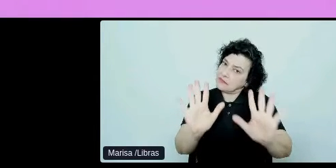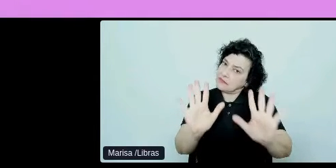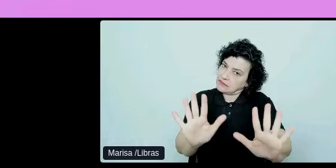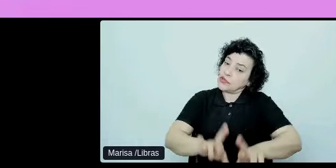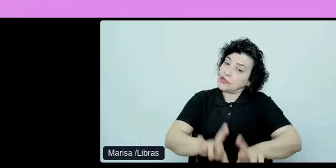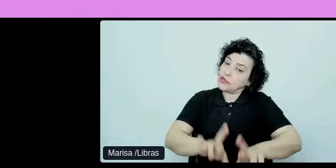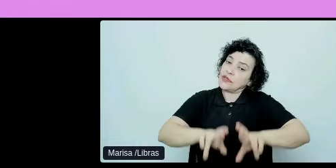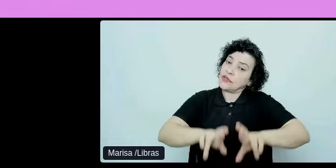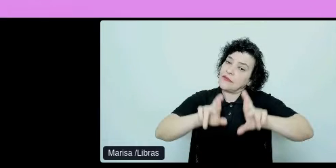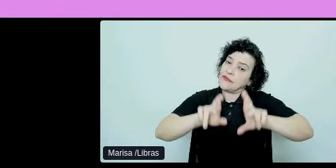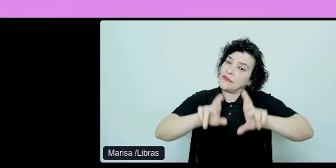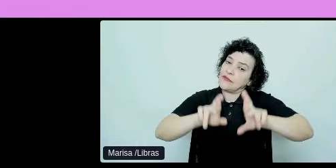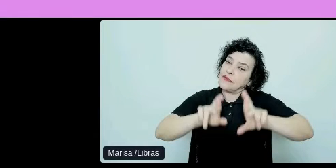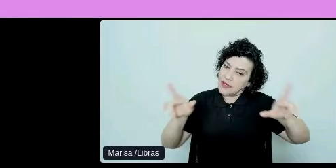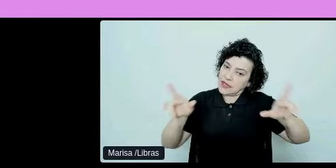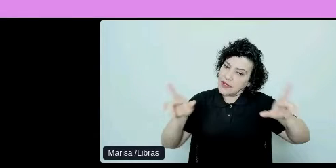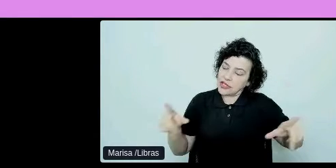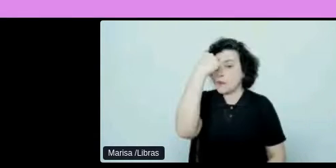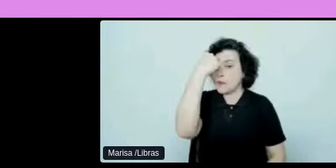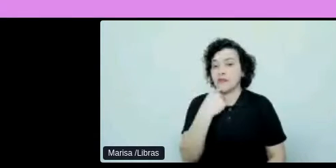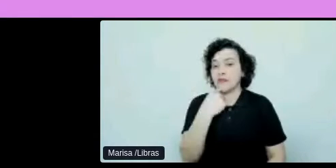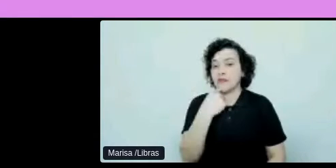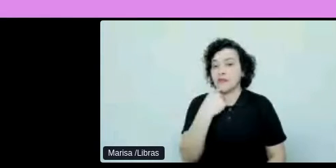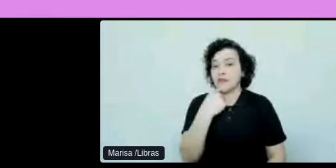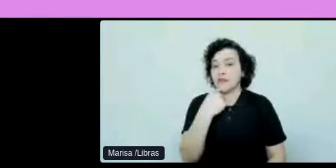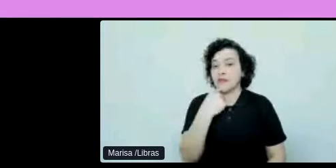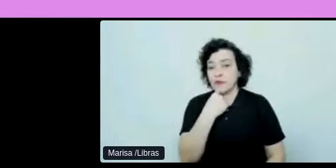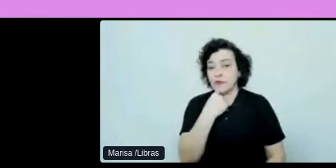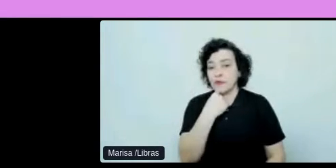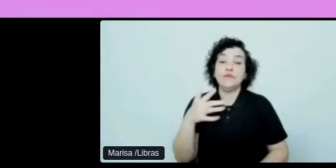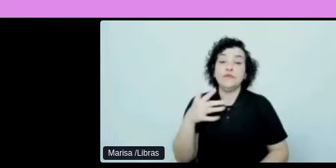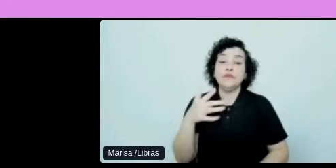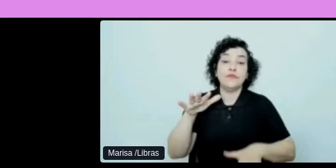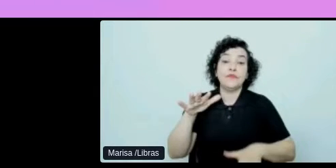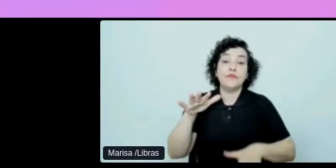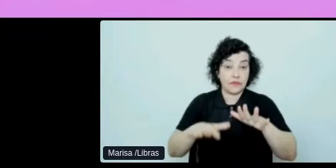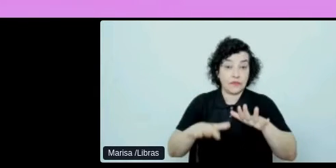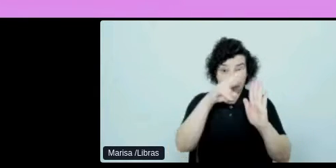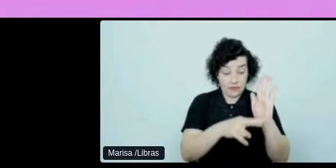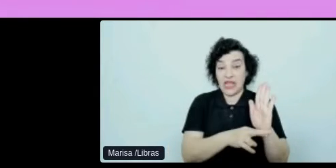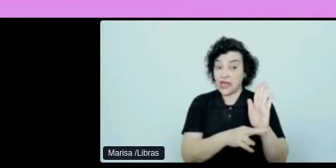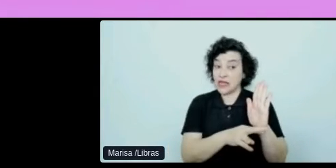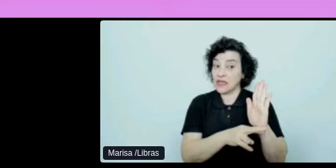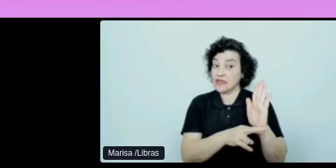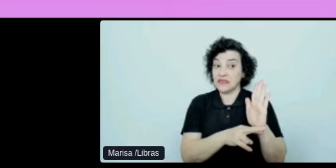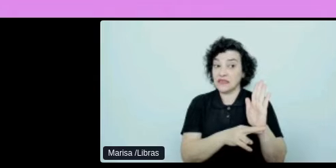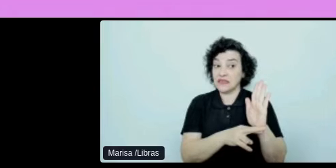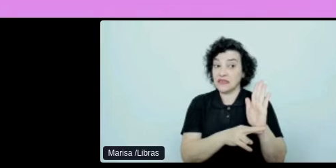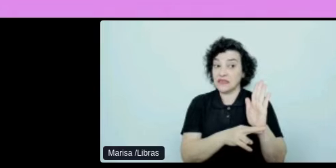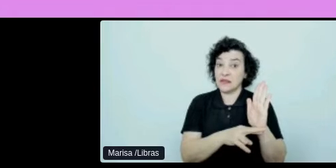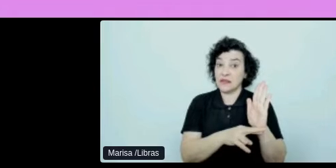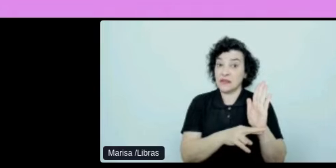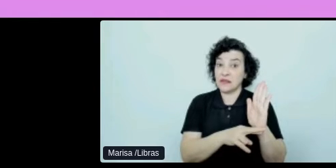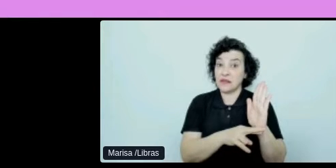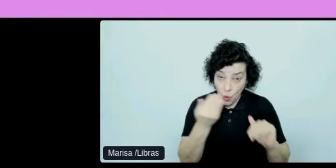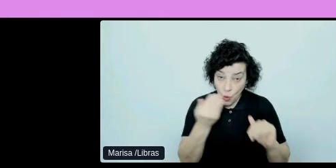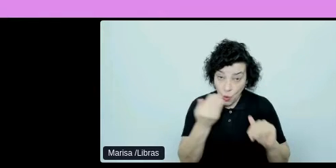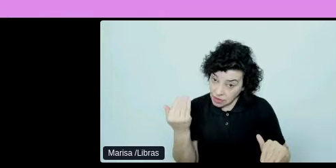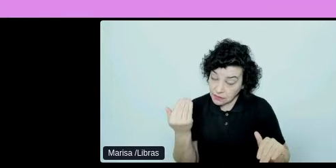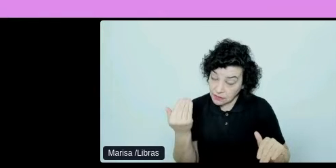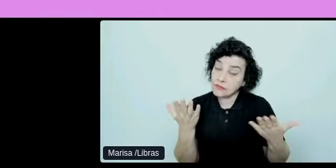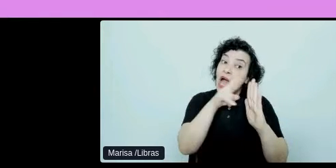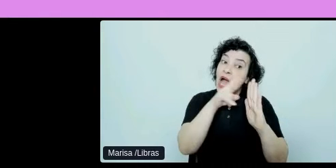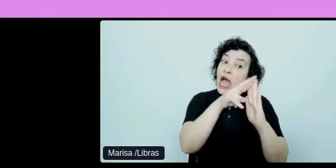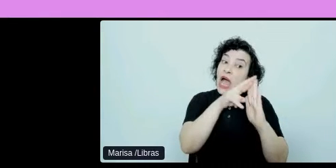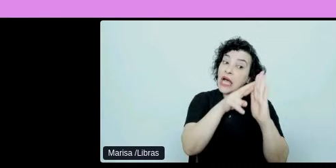ter um perfil de questionar as regras, e uma vez que essas regras fazem sentido